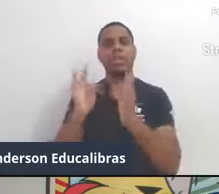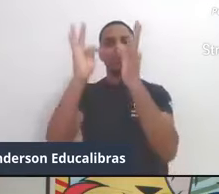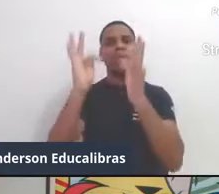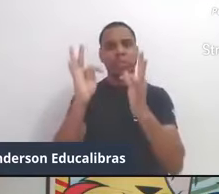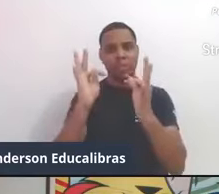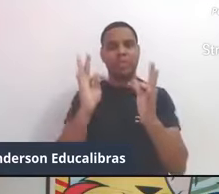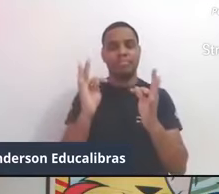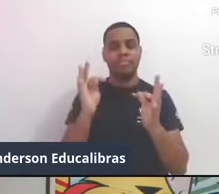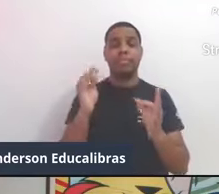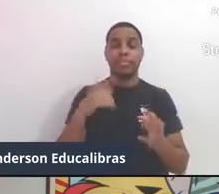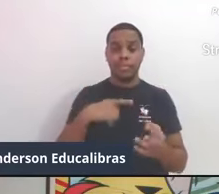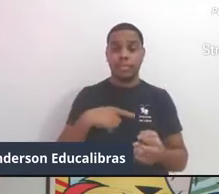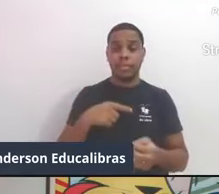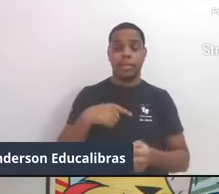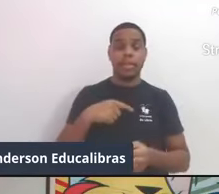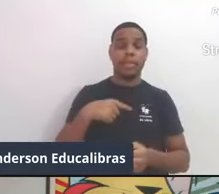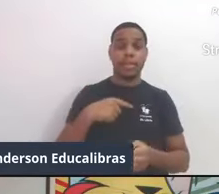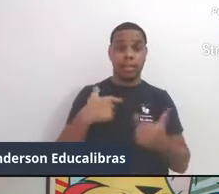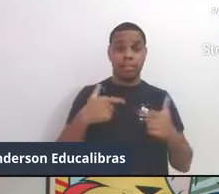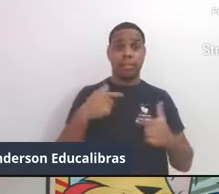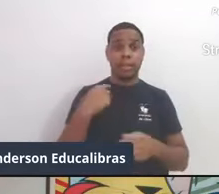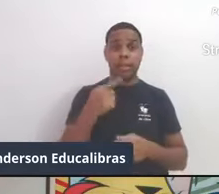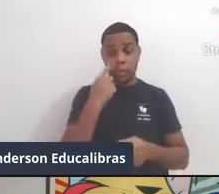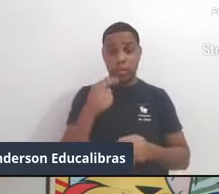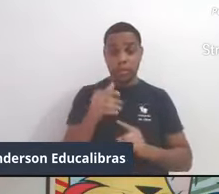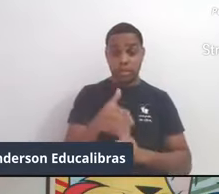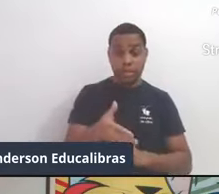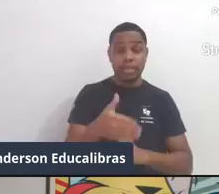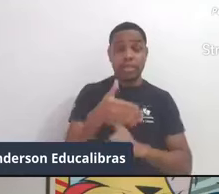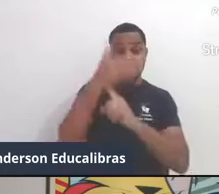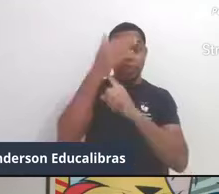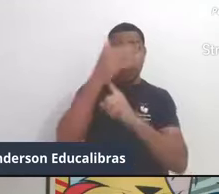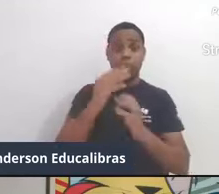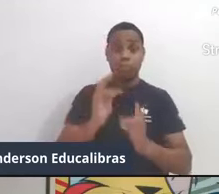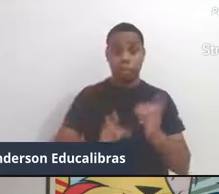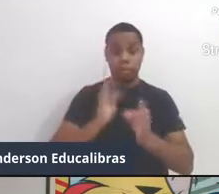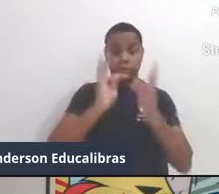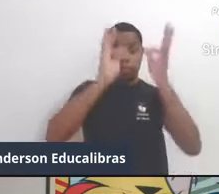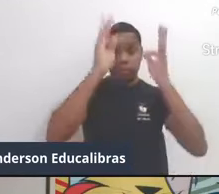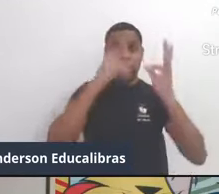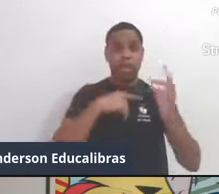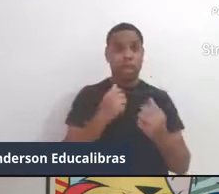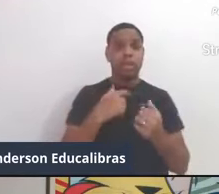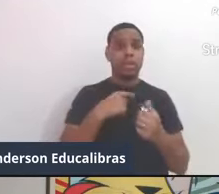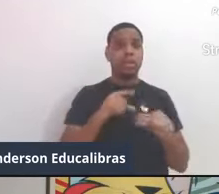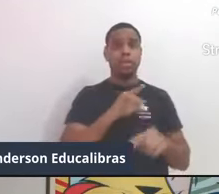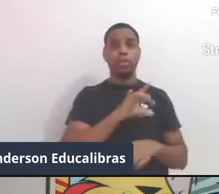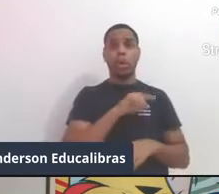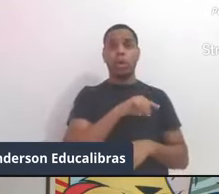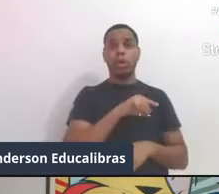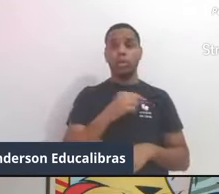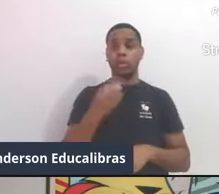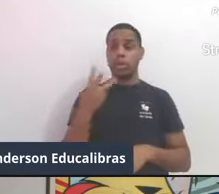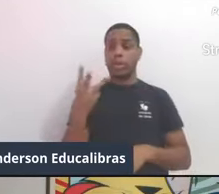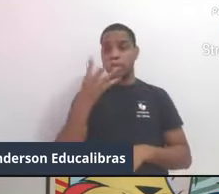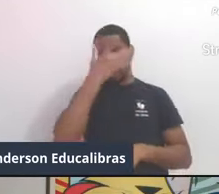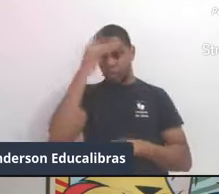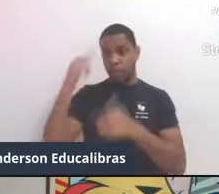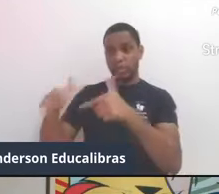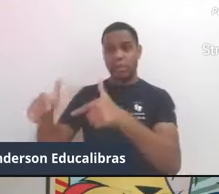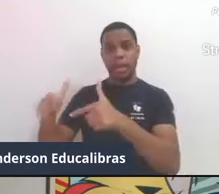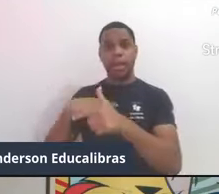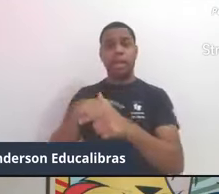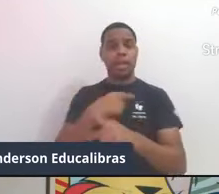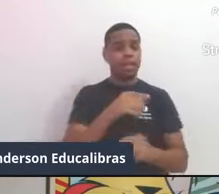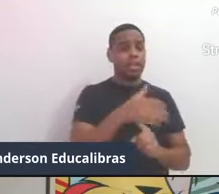tem mais de baixos no banco, que a gente percebe que hoje a tecnologia vem dando conta de atividades de 2, 3 pessoas com um robô,